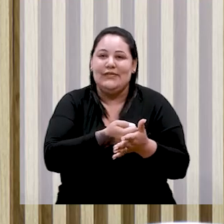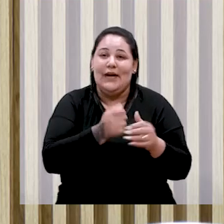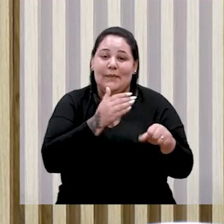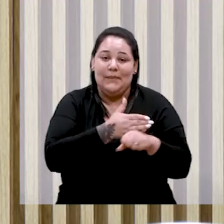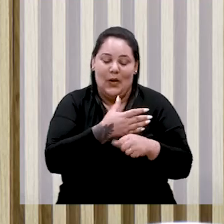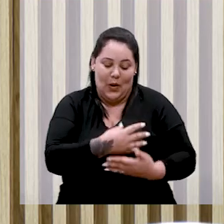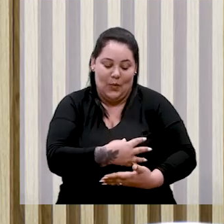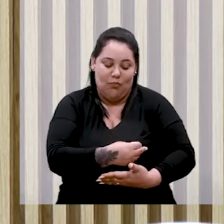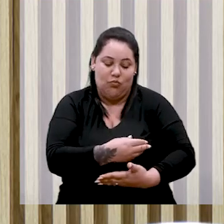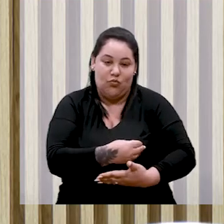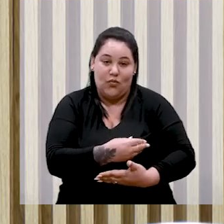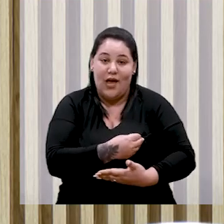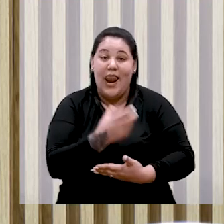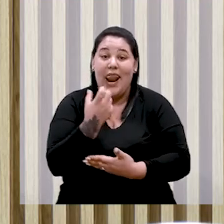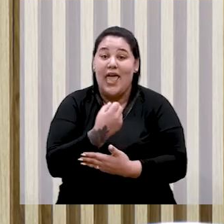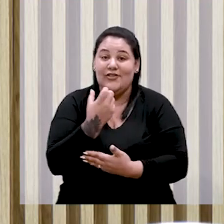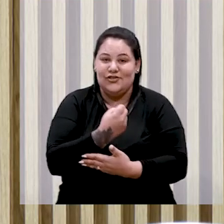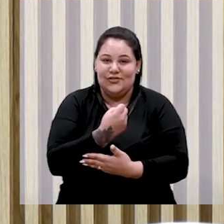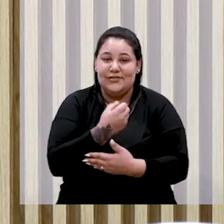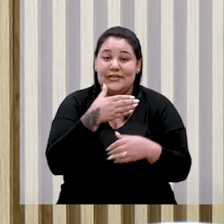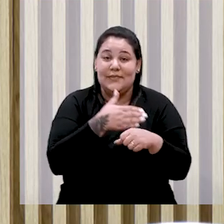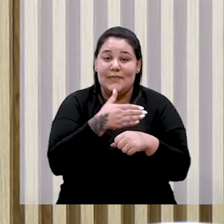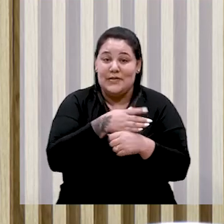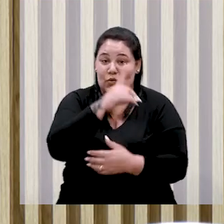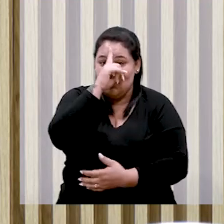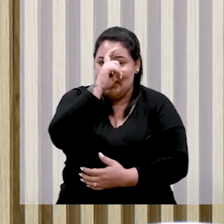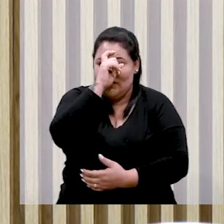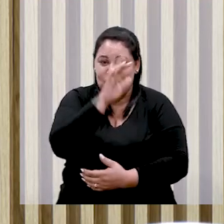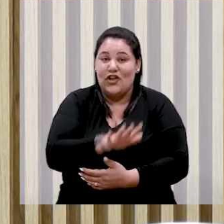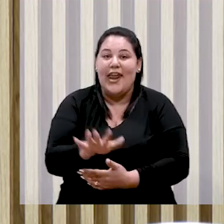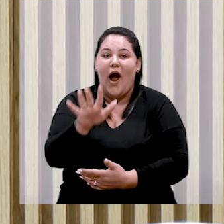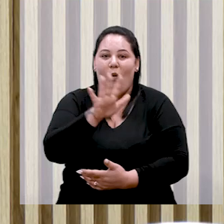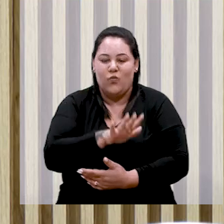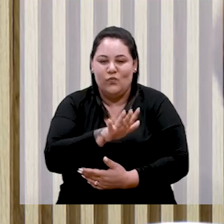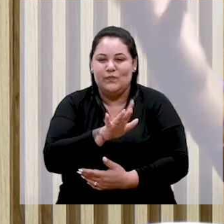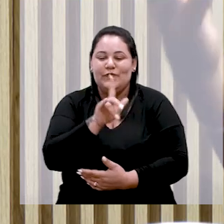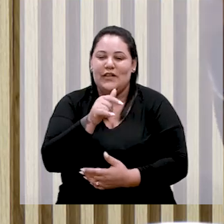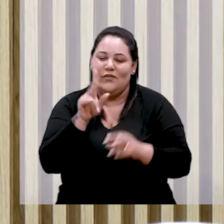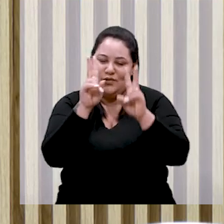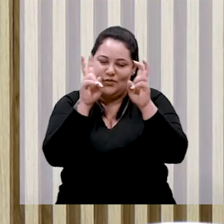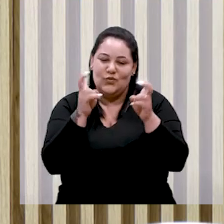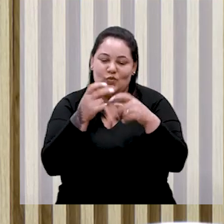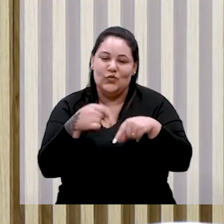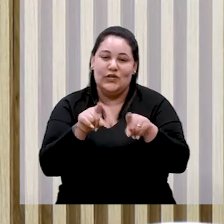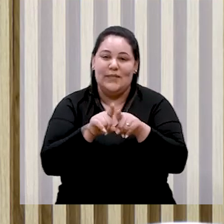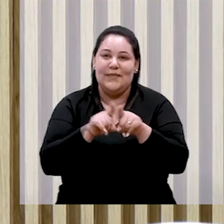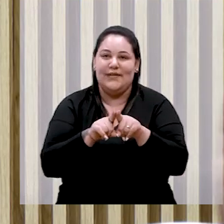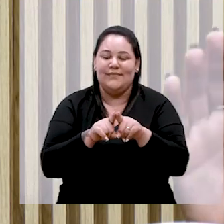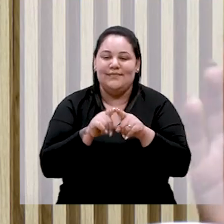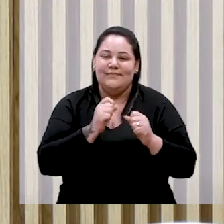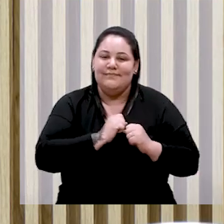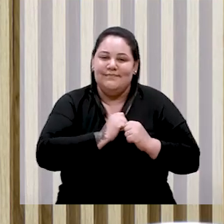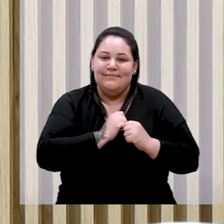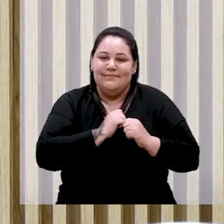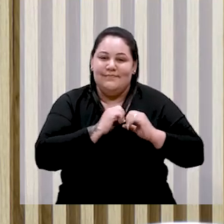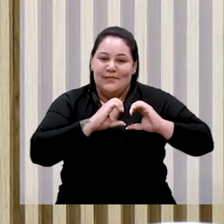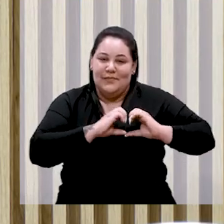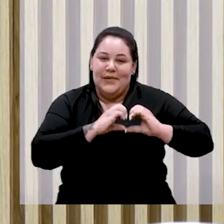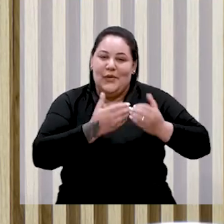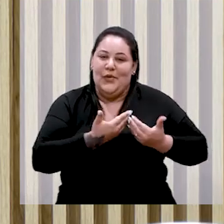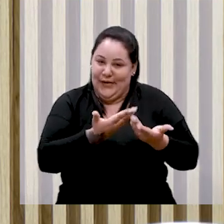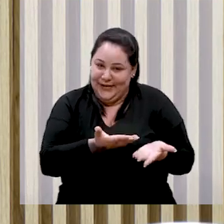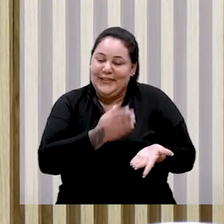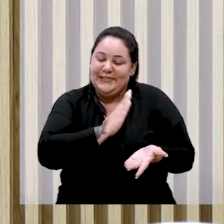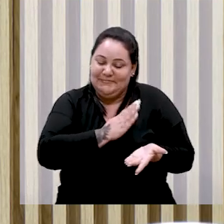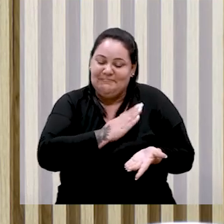funcionar no Hospital Geral, e que sim, é uma pauta, essa, assim como as altas habilidades, tem o meu coração total. A